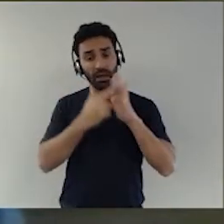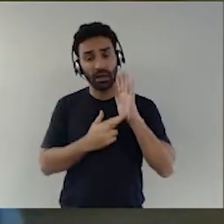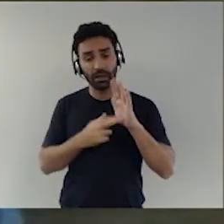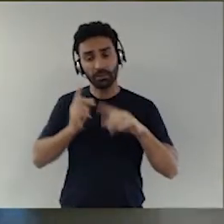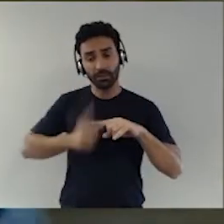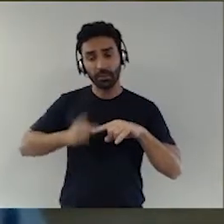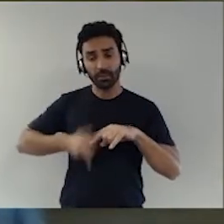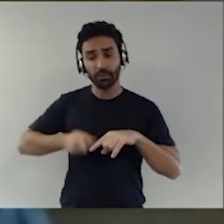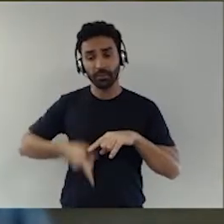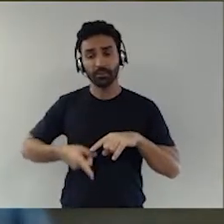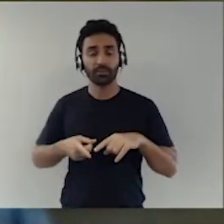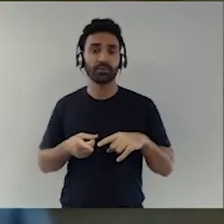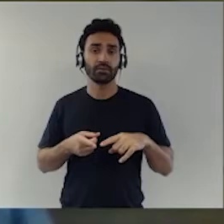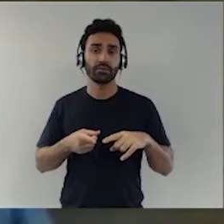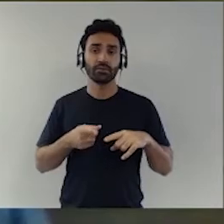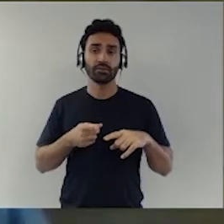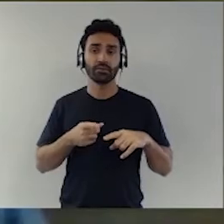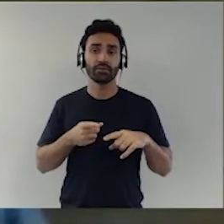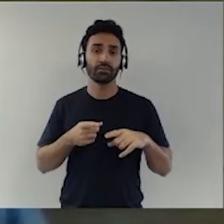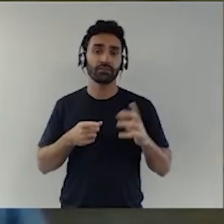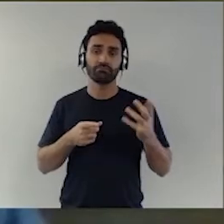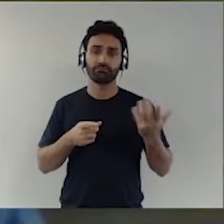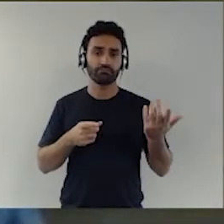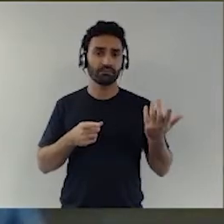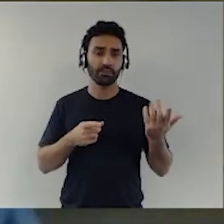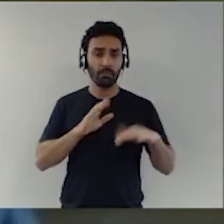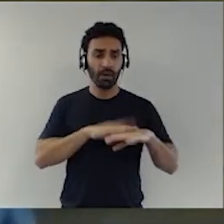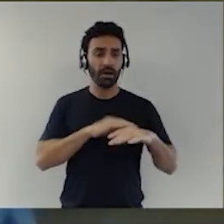restritivas se sobrepusessem a normas